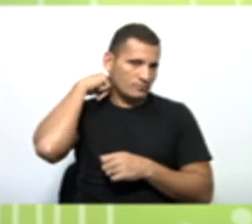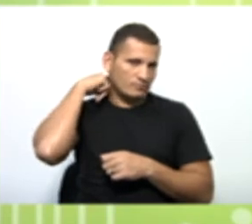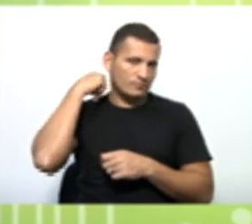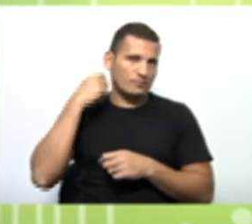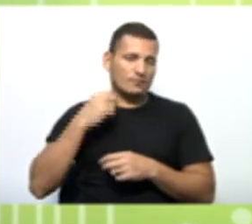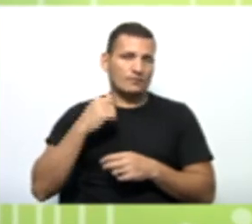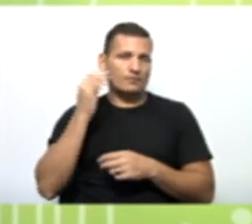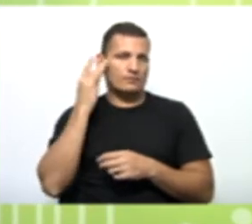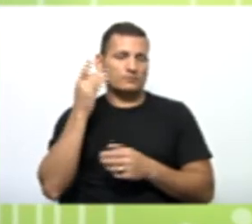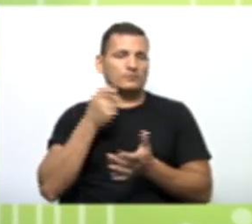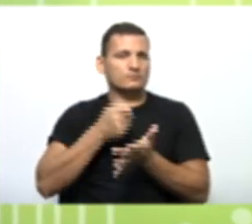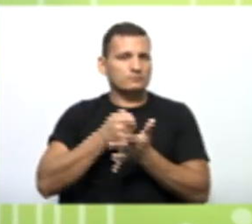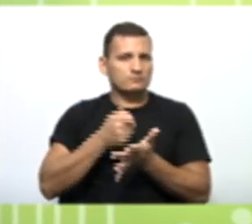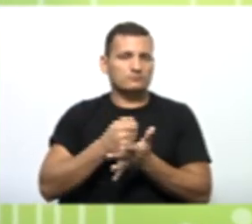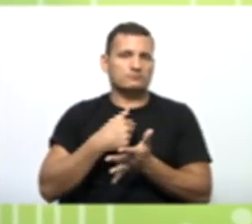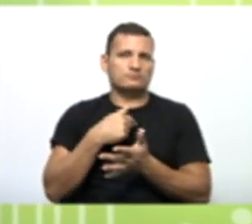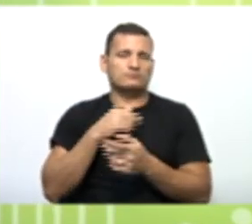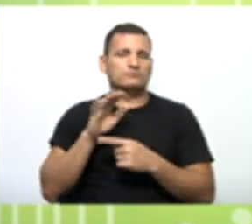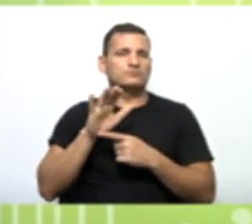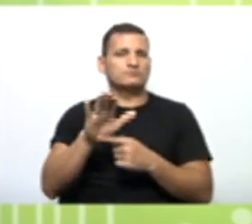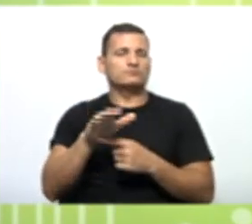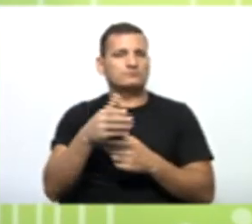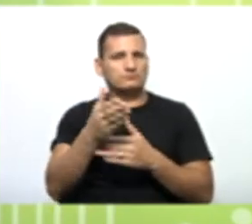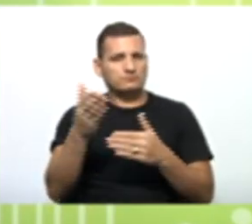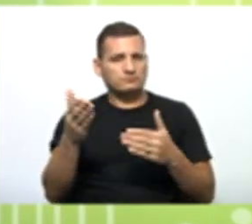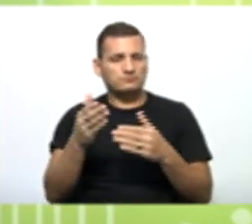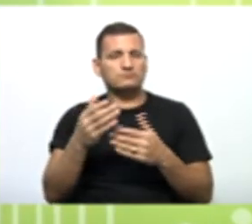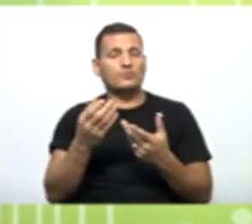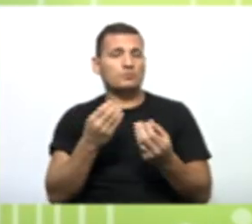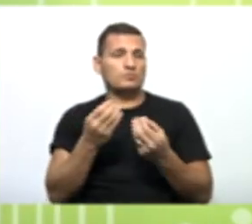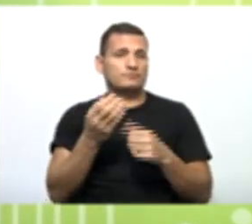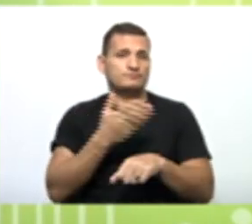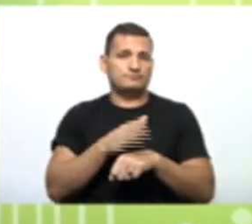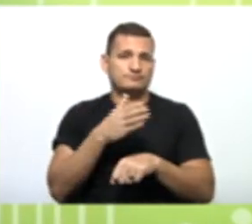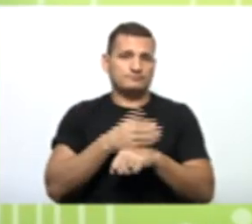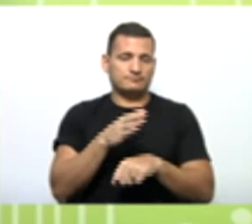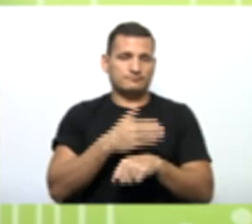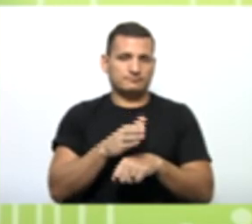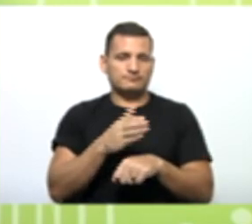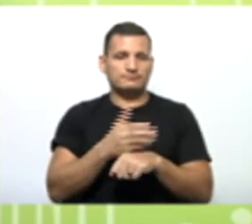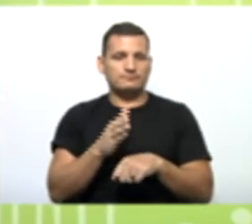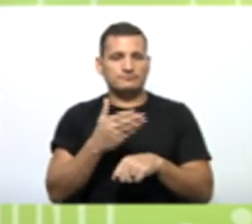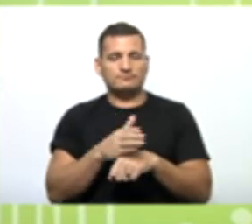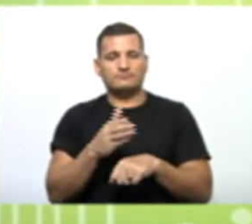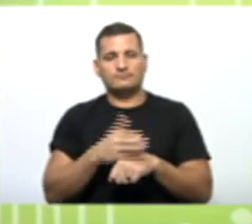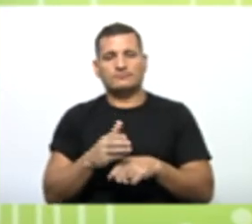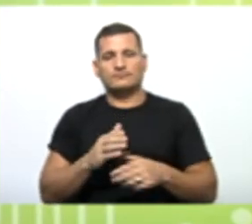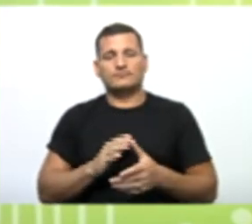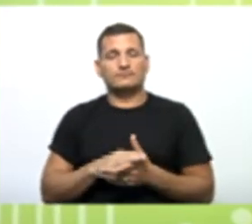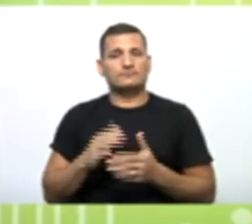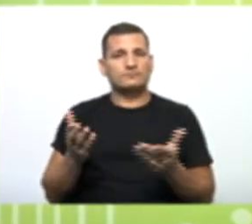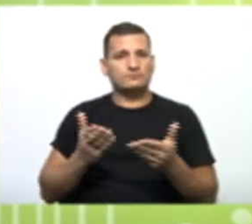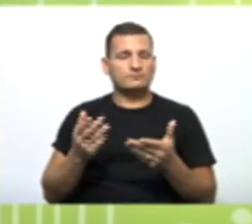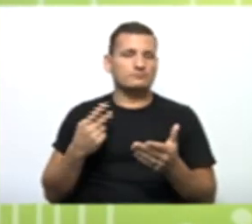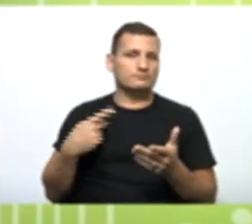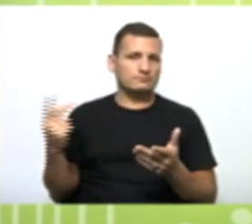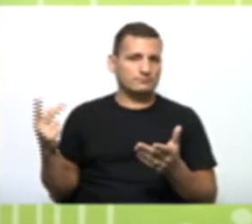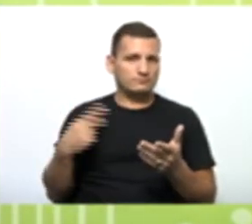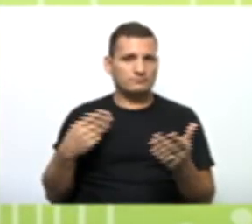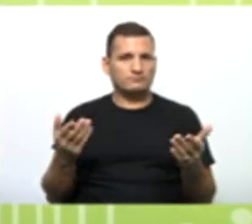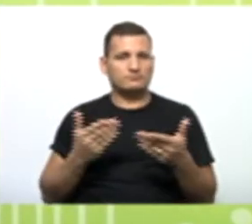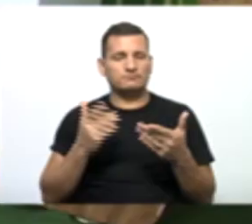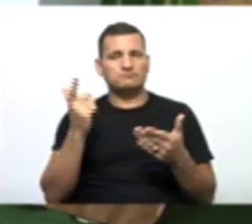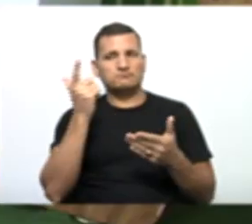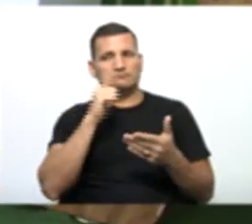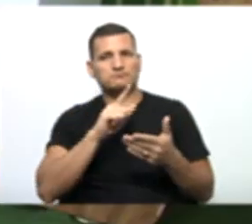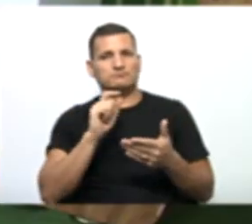minha mostrar isso aqui para vocês e como funciona na prática, né? Então assim, a gente conseguiu hoje, né, Silmar,